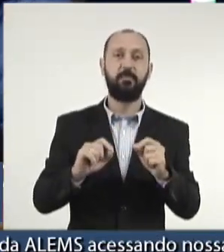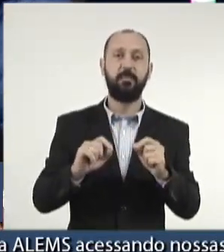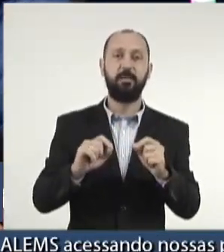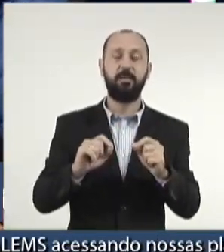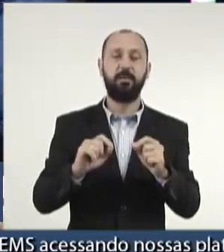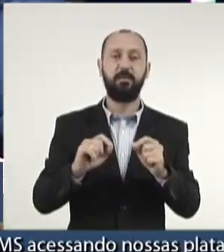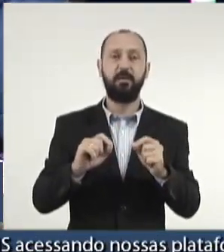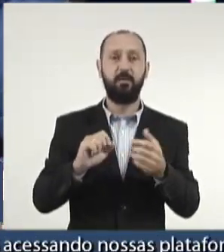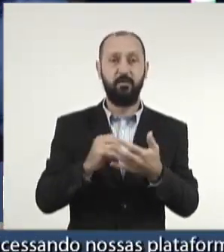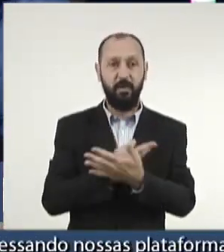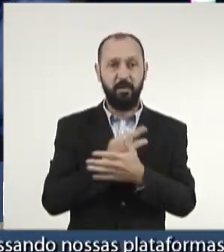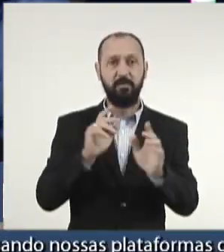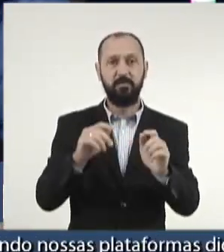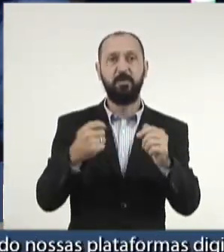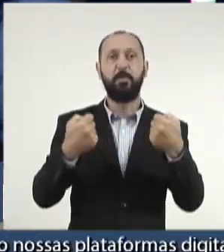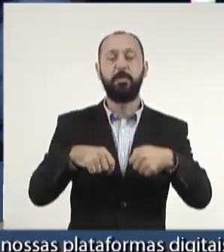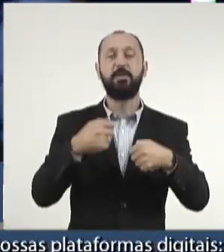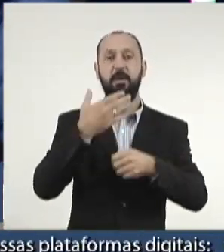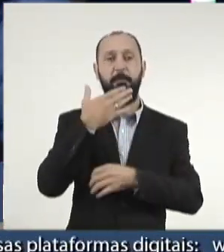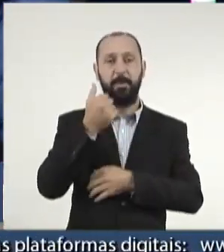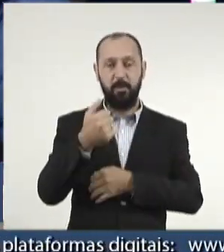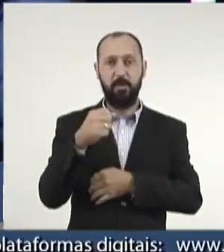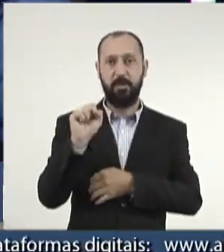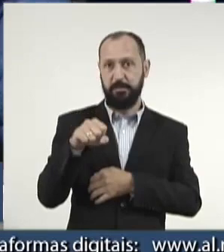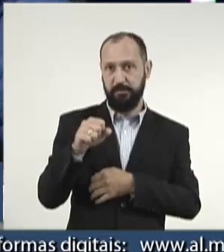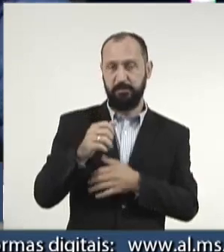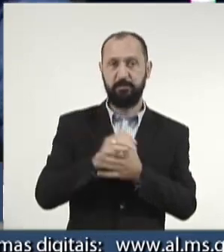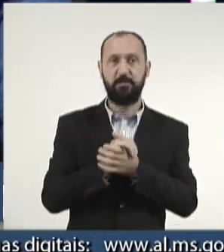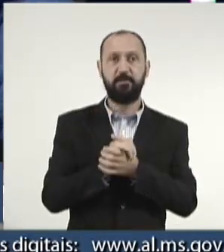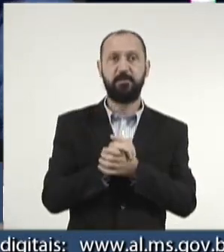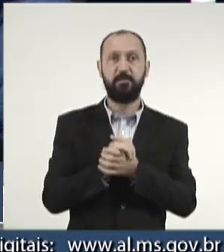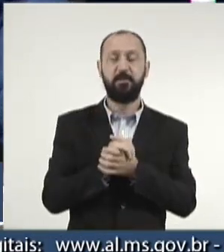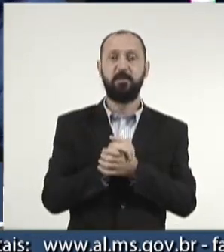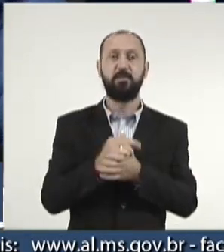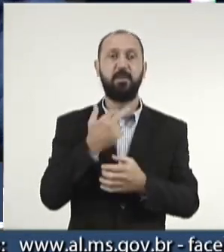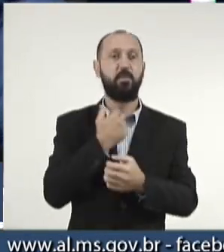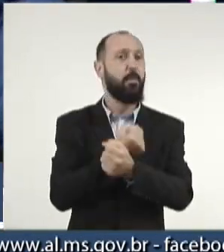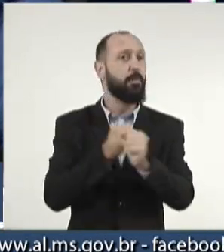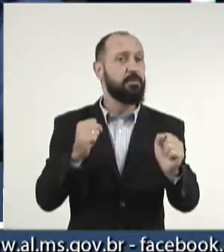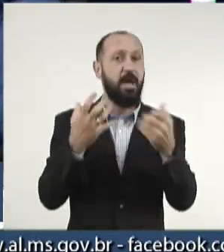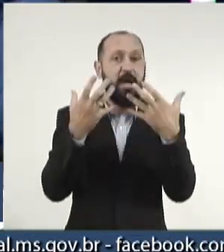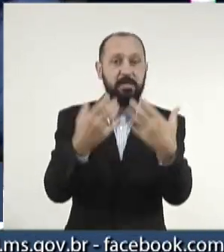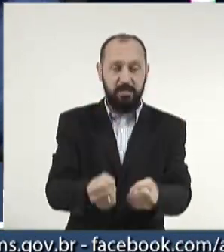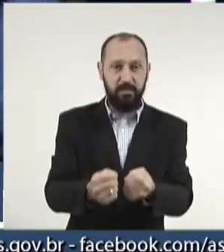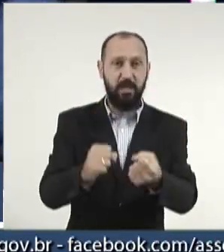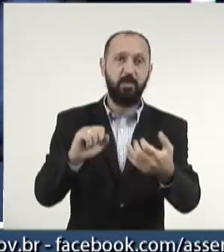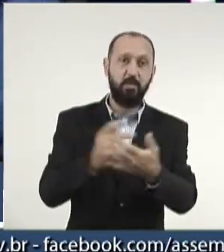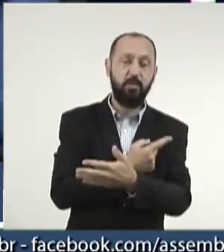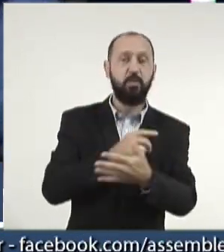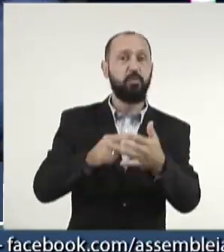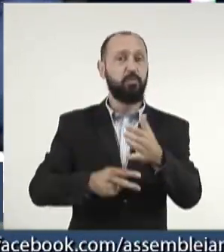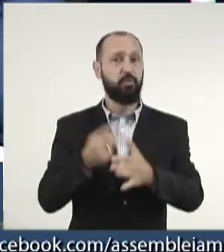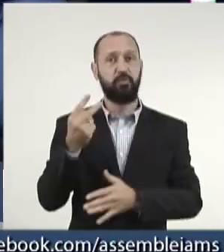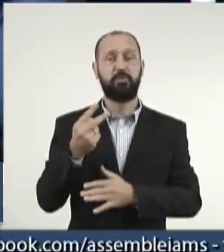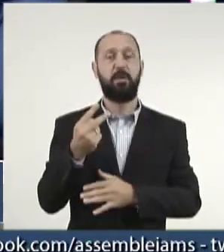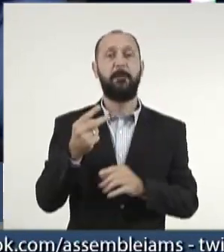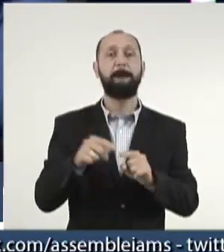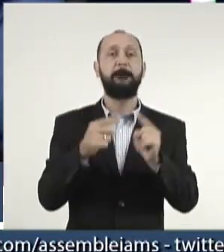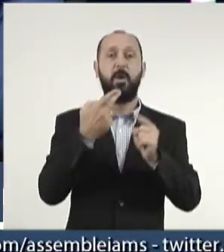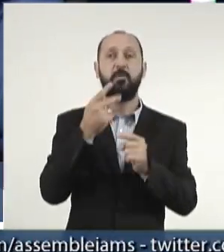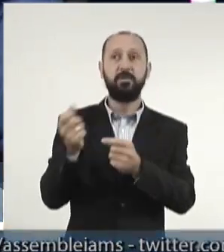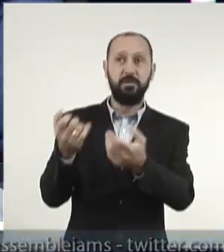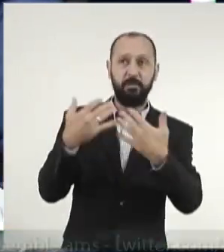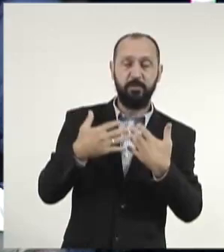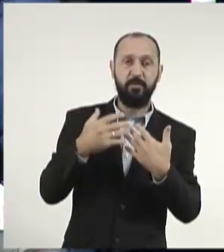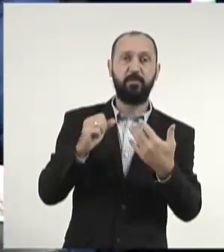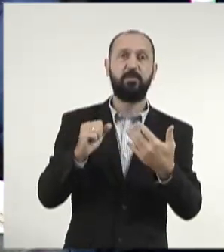uma fatalidade. Então, é preciso melhorar. Não é possível aceitar que aconteça a segunda vez, mas, como Vossa